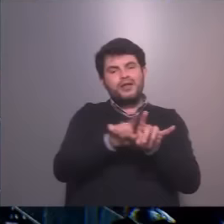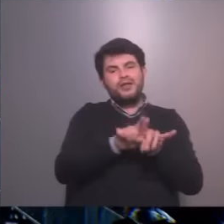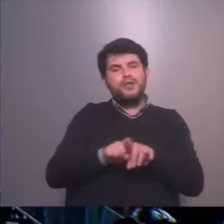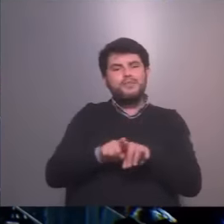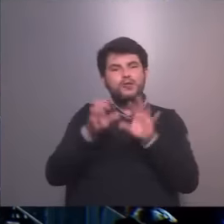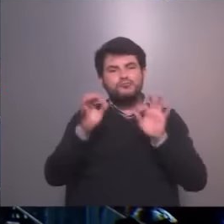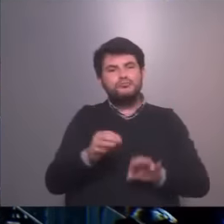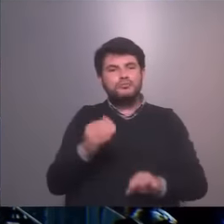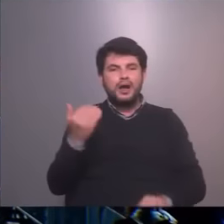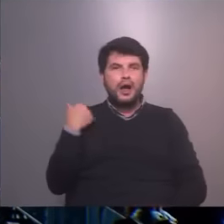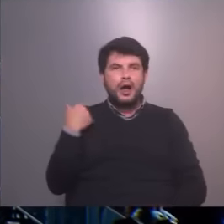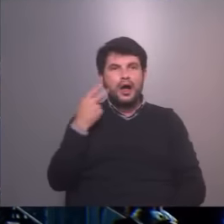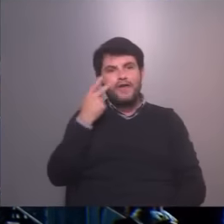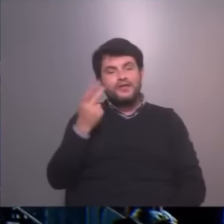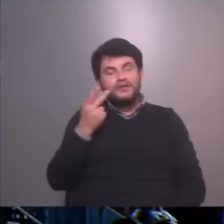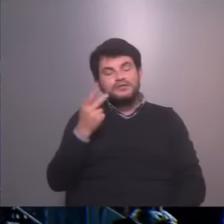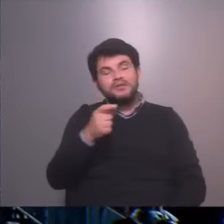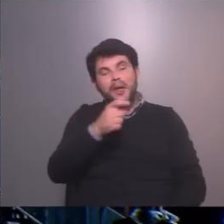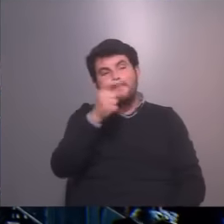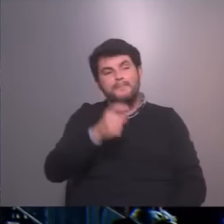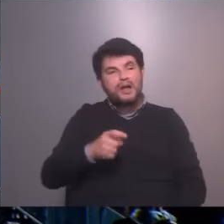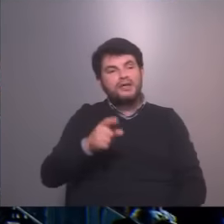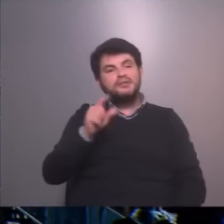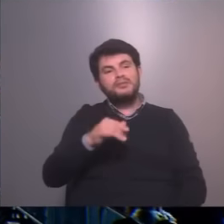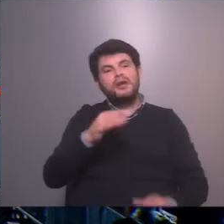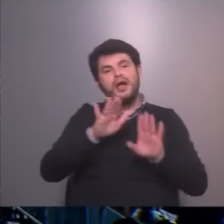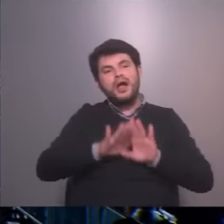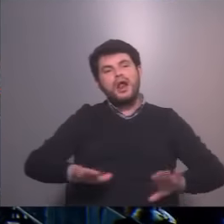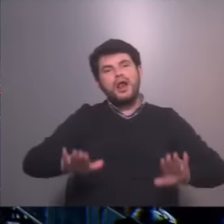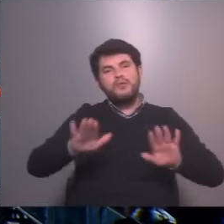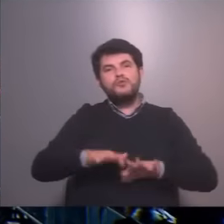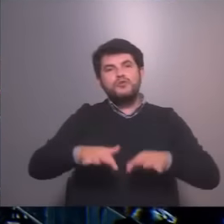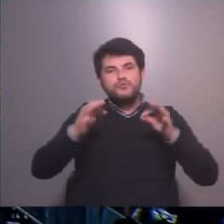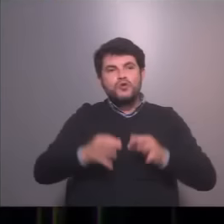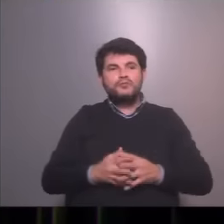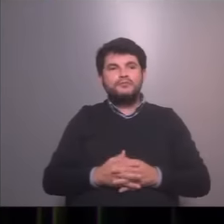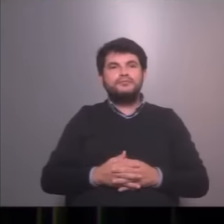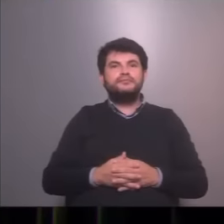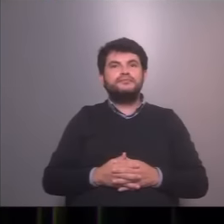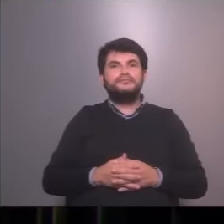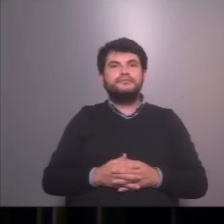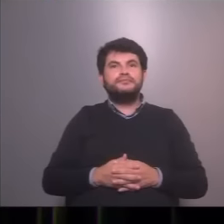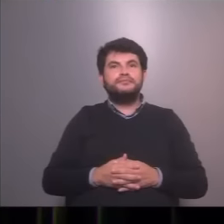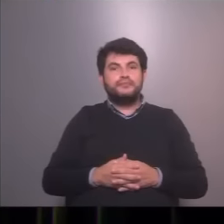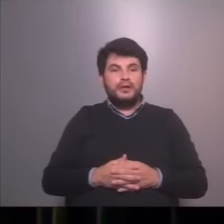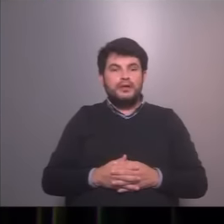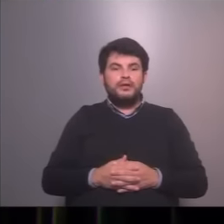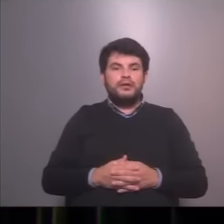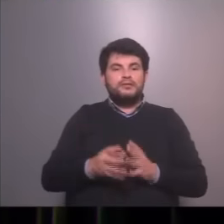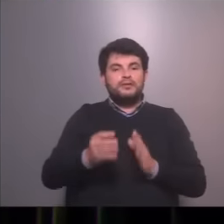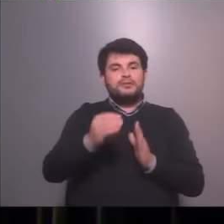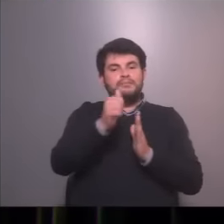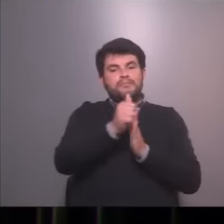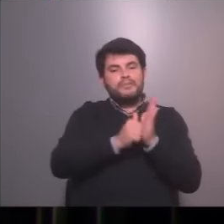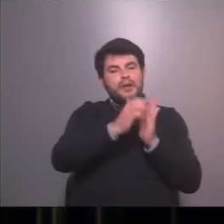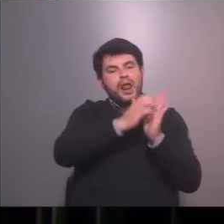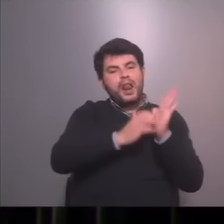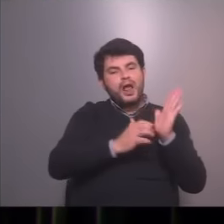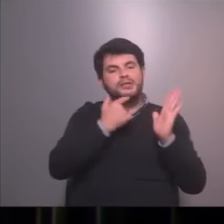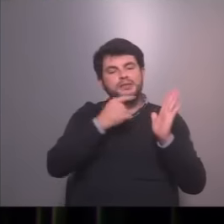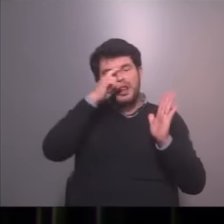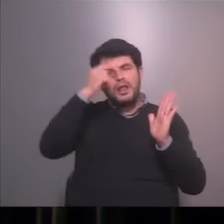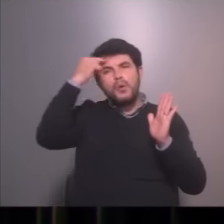Pai de toda a humanidade, a fé de que em Jesus Cristo somos todos irmãos, chamados a viver em paz